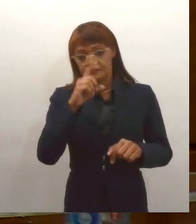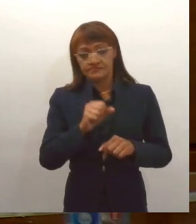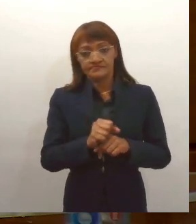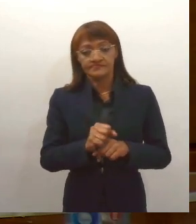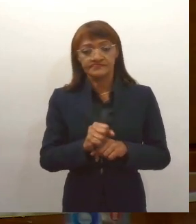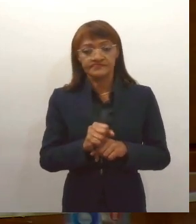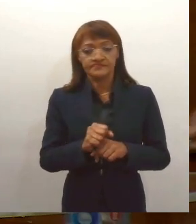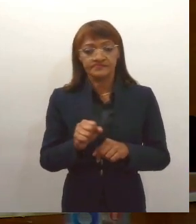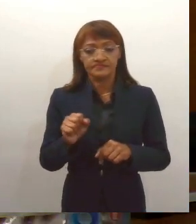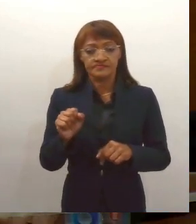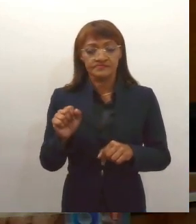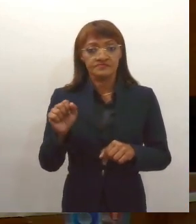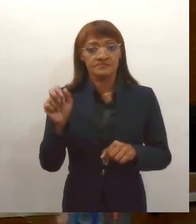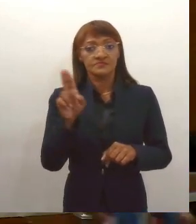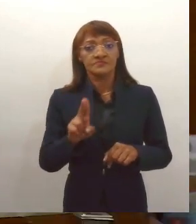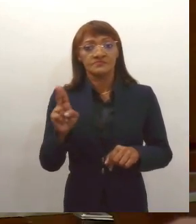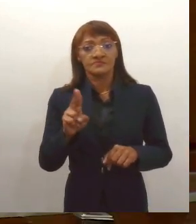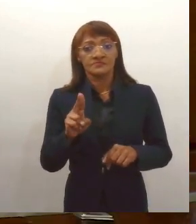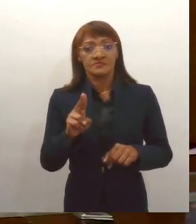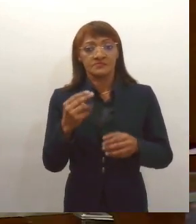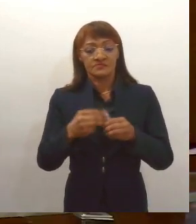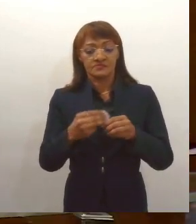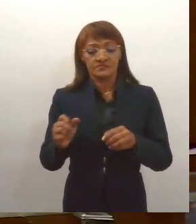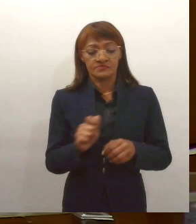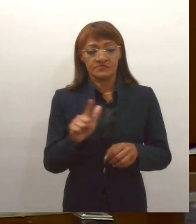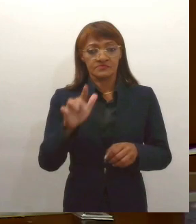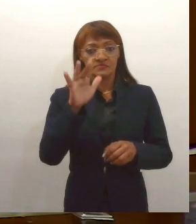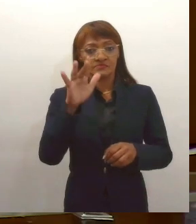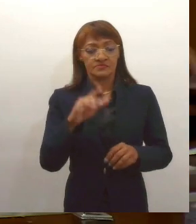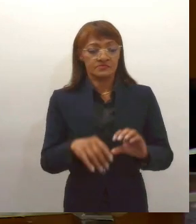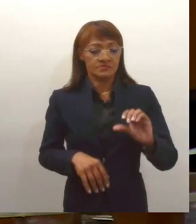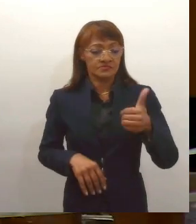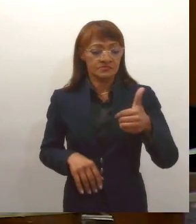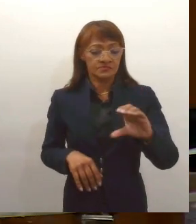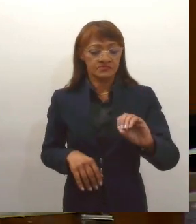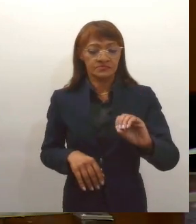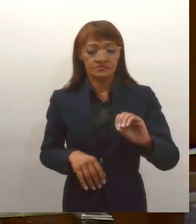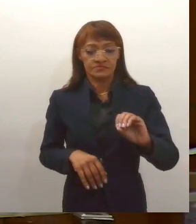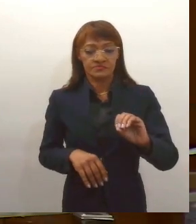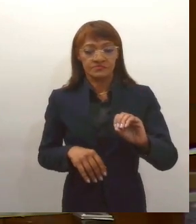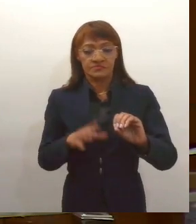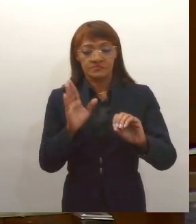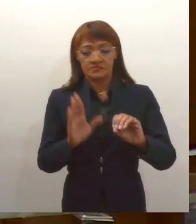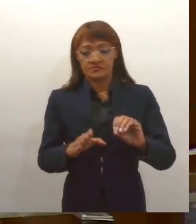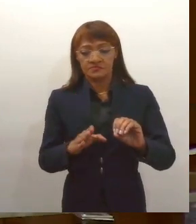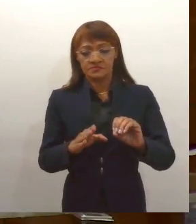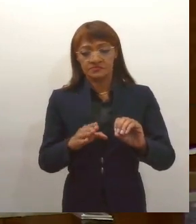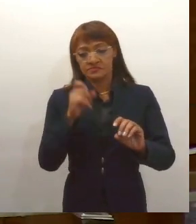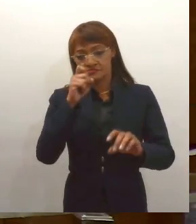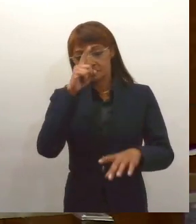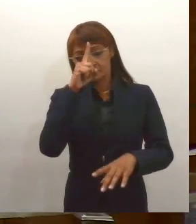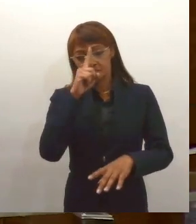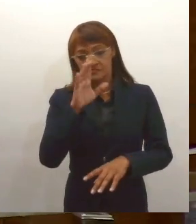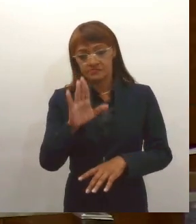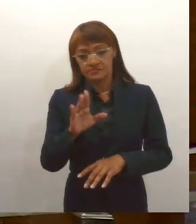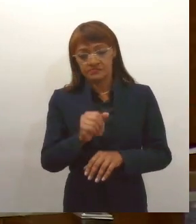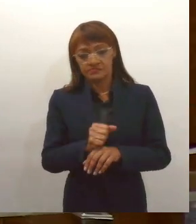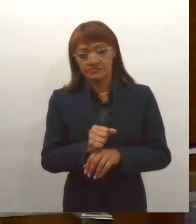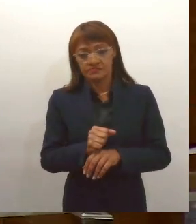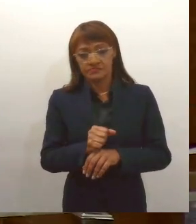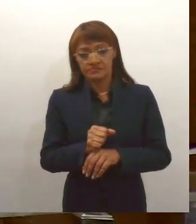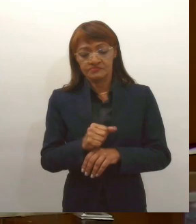10 leitos na unidade de terapia no Hospital Universitário de Aracaju são as